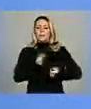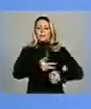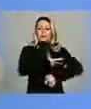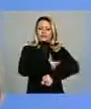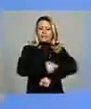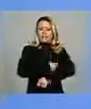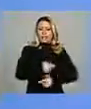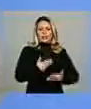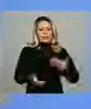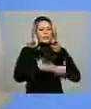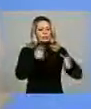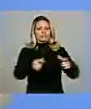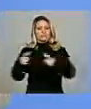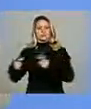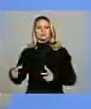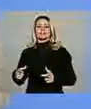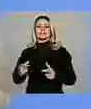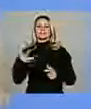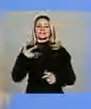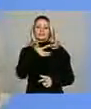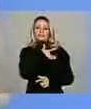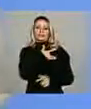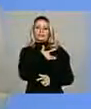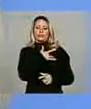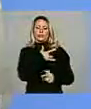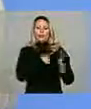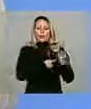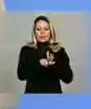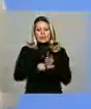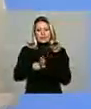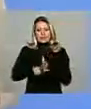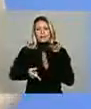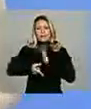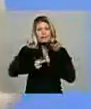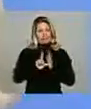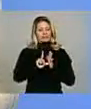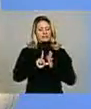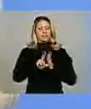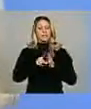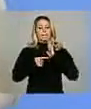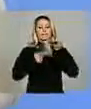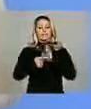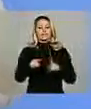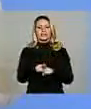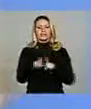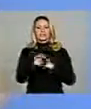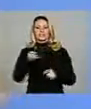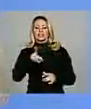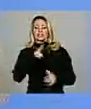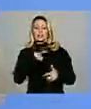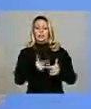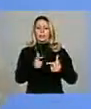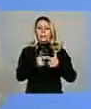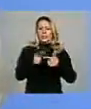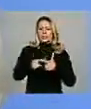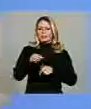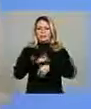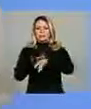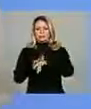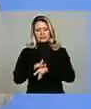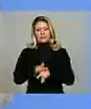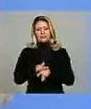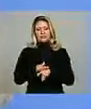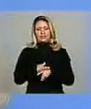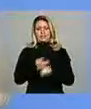coletado em qualquer posto de saúde. O diagnóstico precoce permite a identificação de uma série de doenças